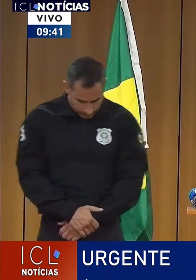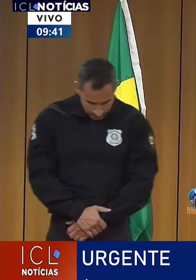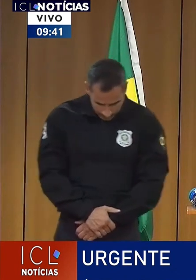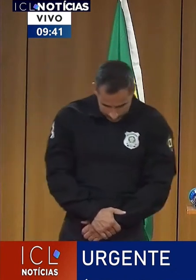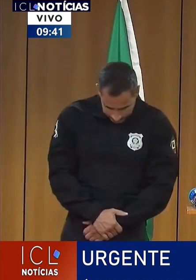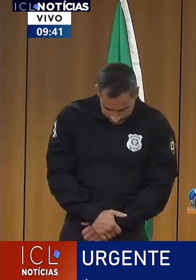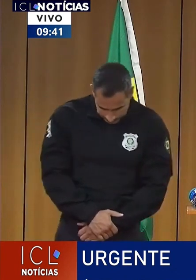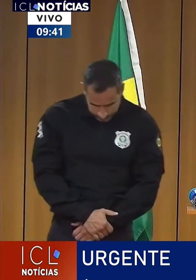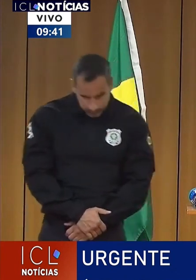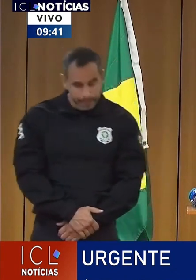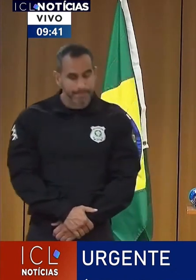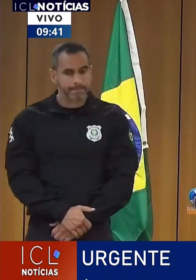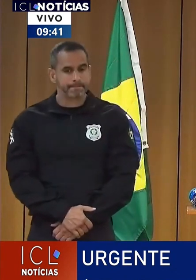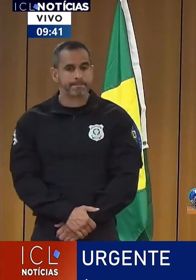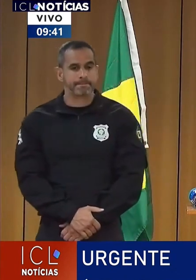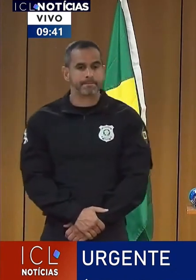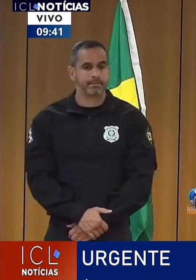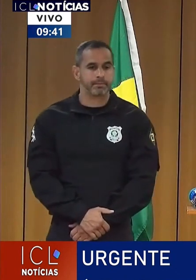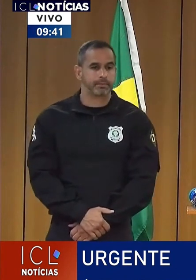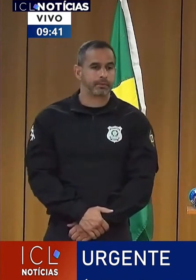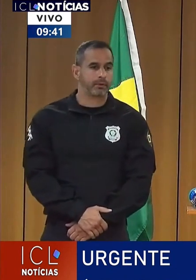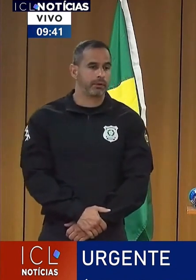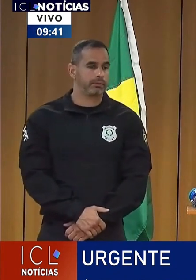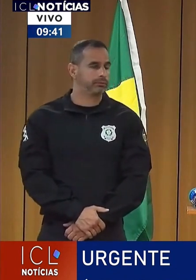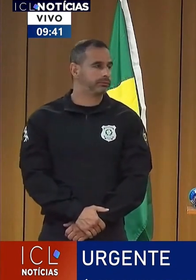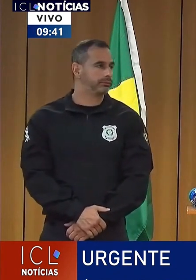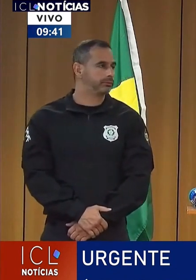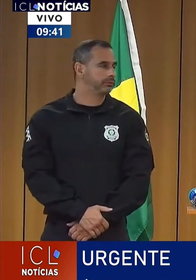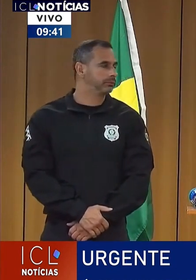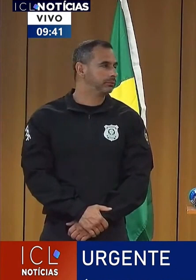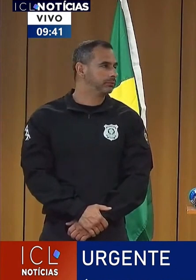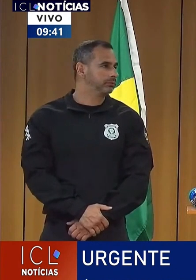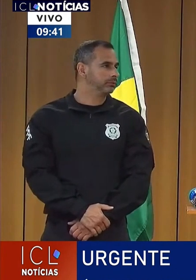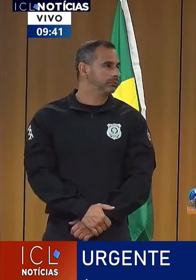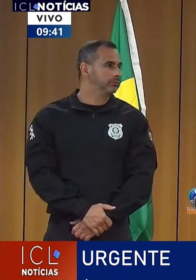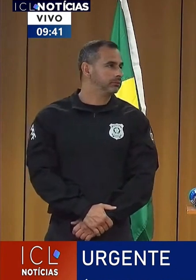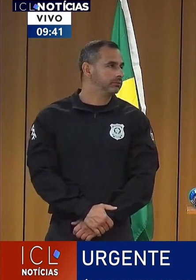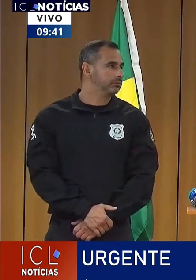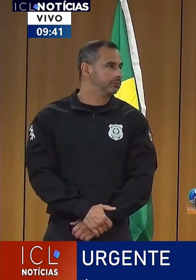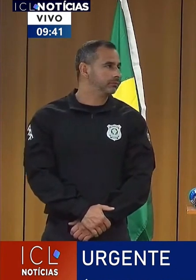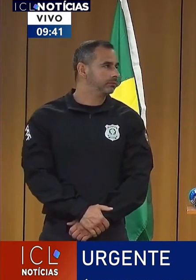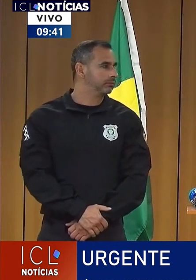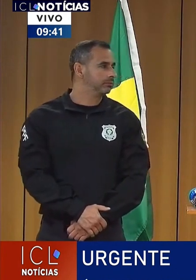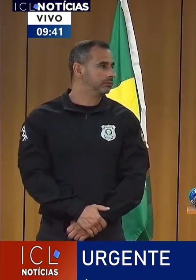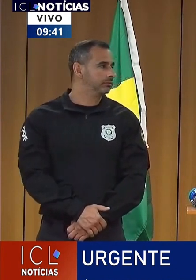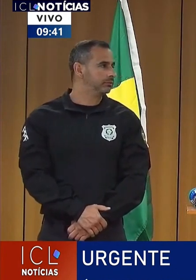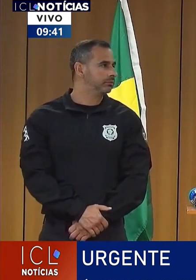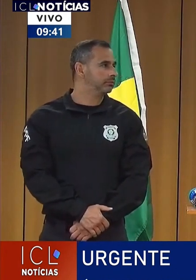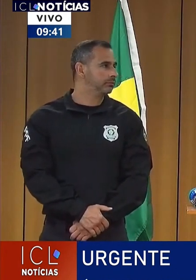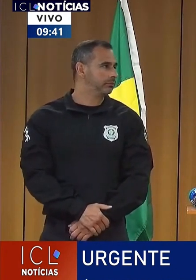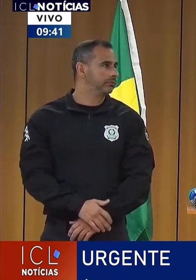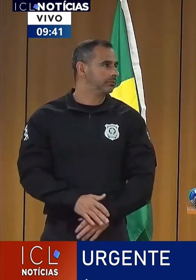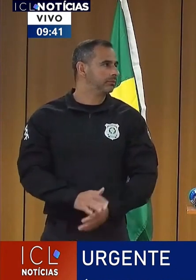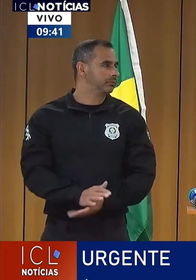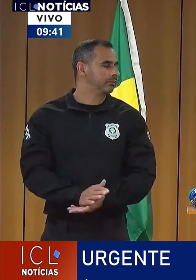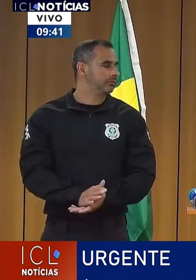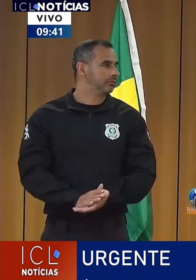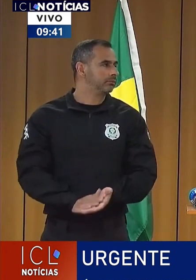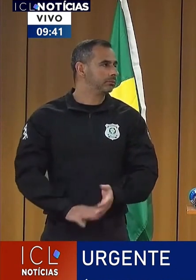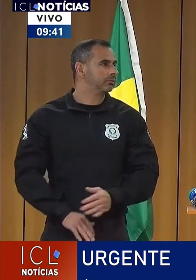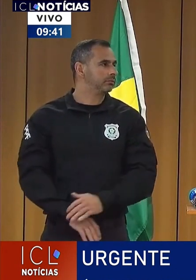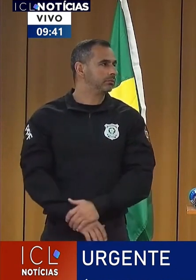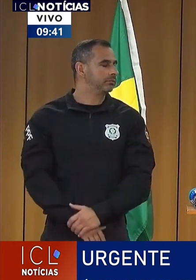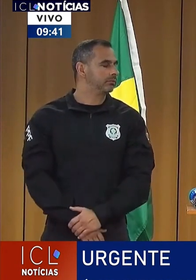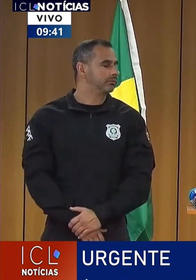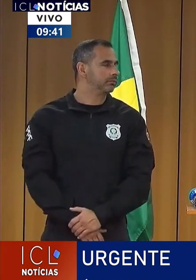na manhã de hoje, cumprimentando pela participação do Ministério Público do Rio de Janeiro, portanto, não há nenhum tipo de competição, há